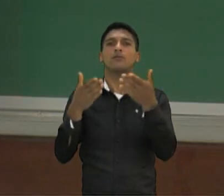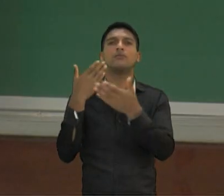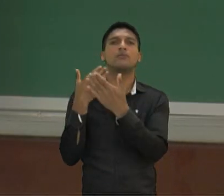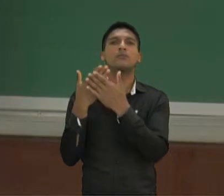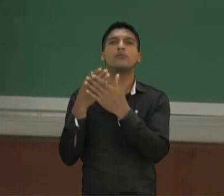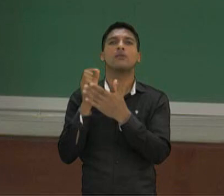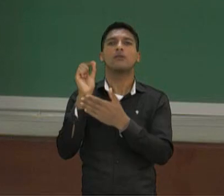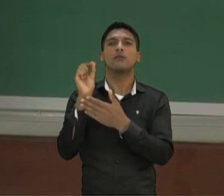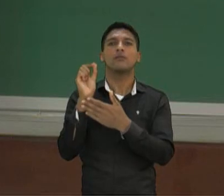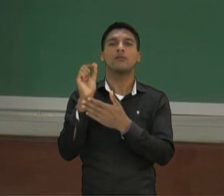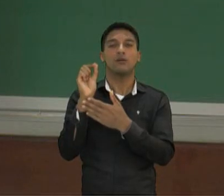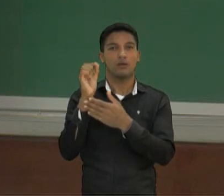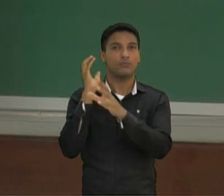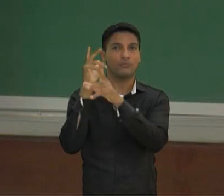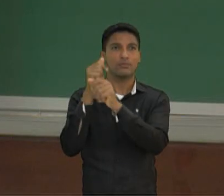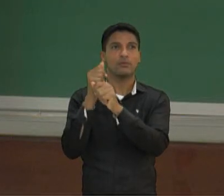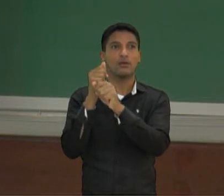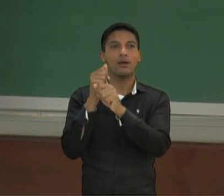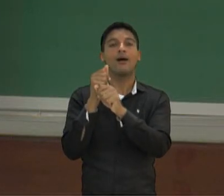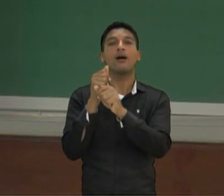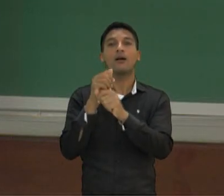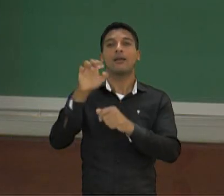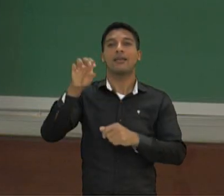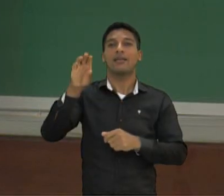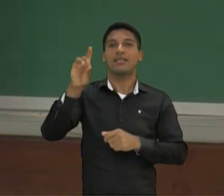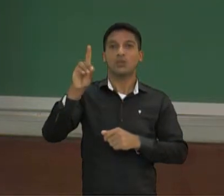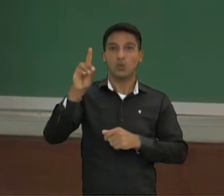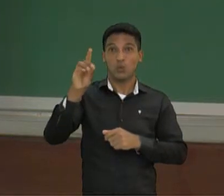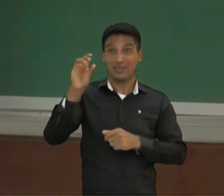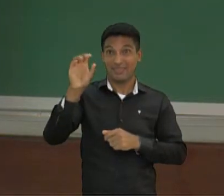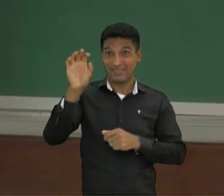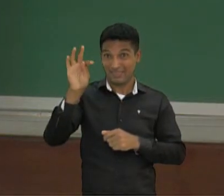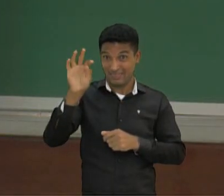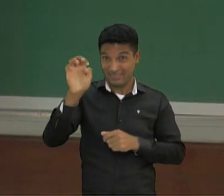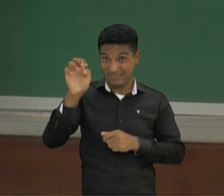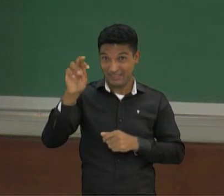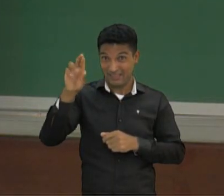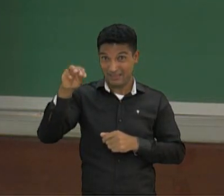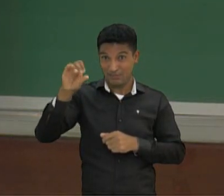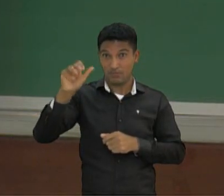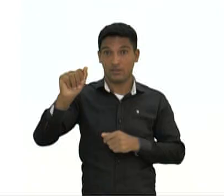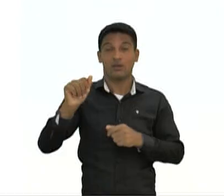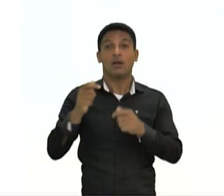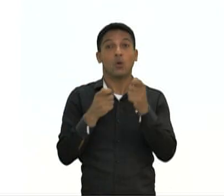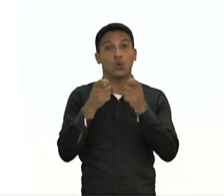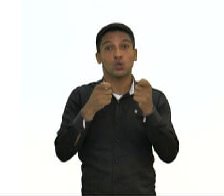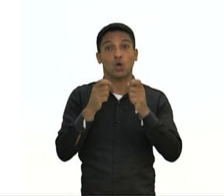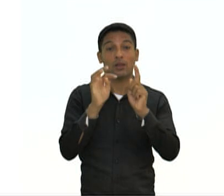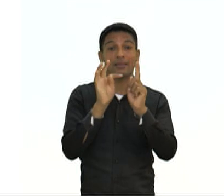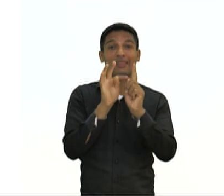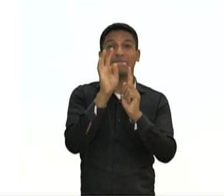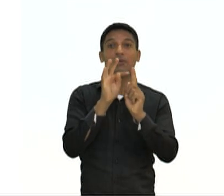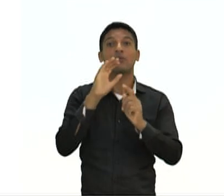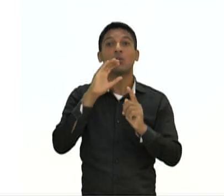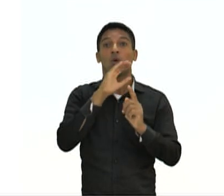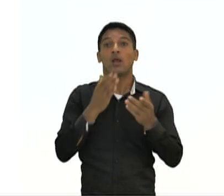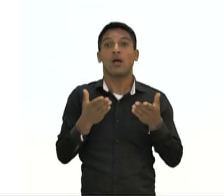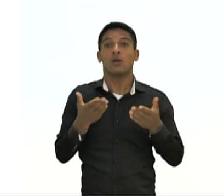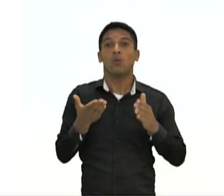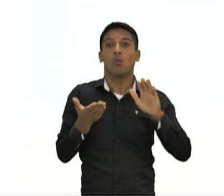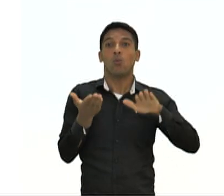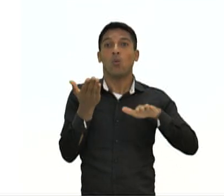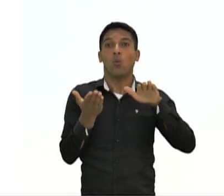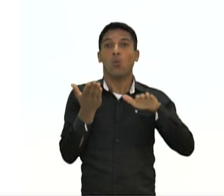da endotermia para controle de temperatura e alta taxa metabólica dos mamíferos e aves, as características de aves e de